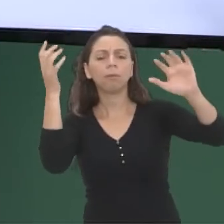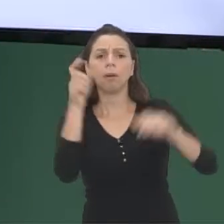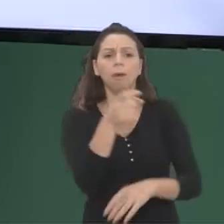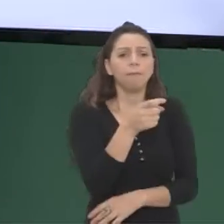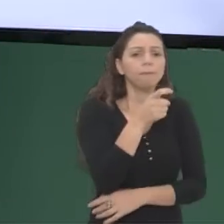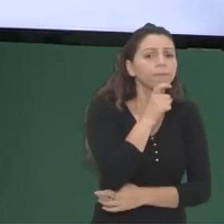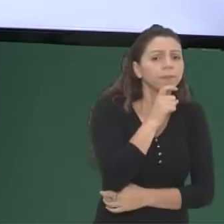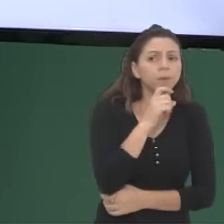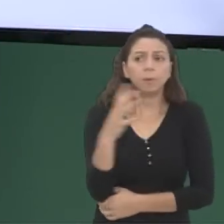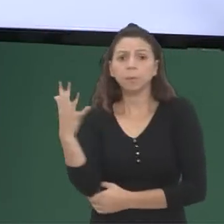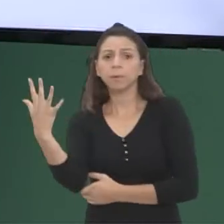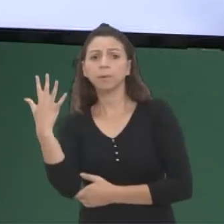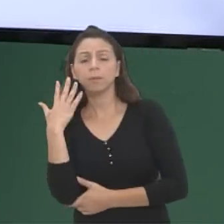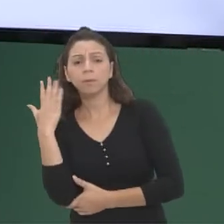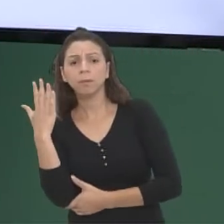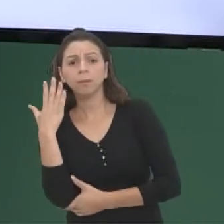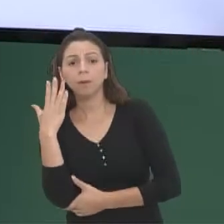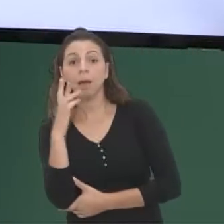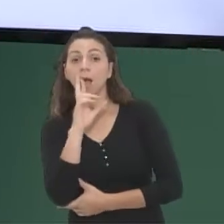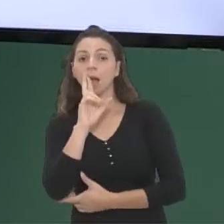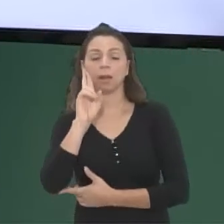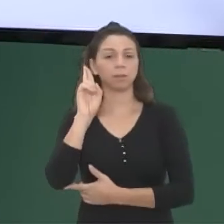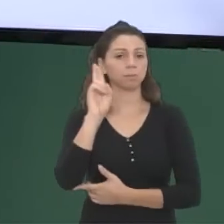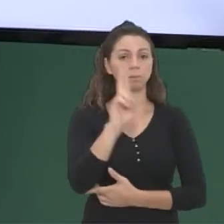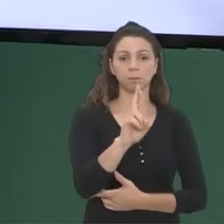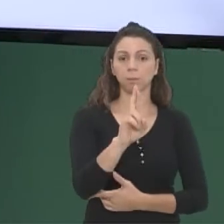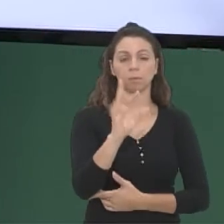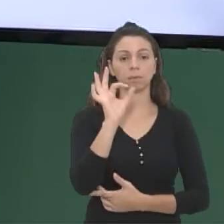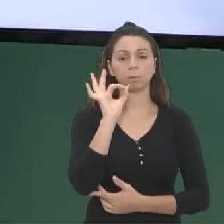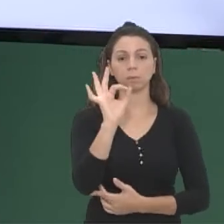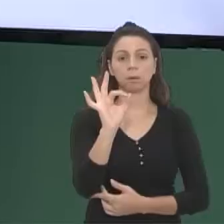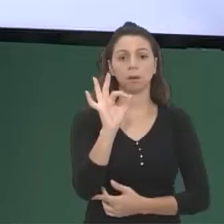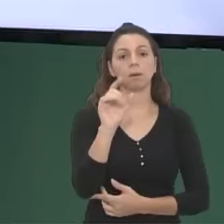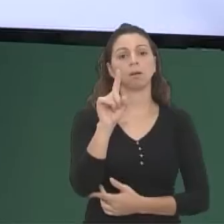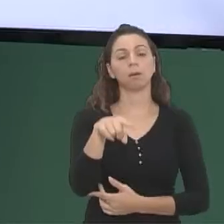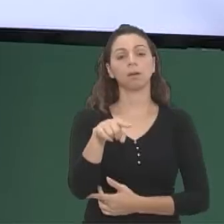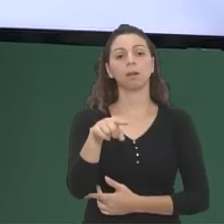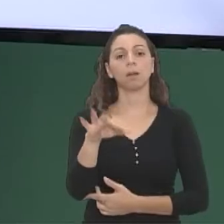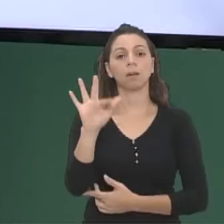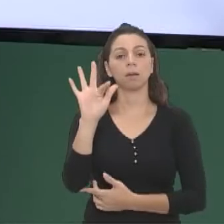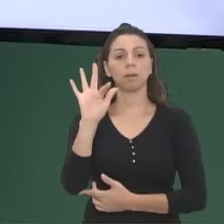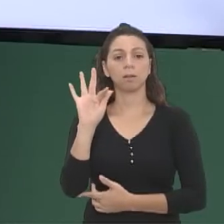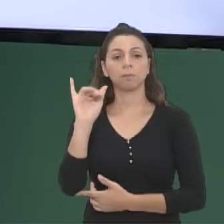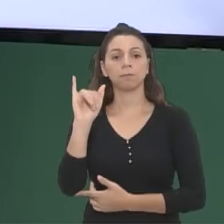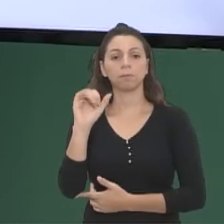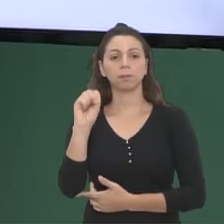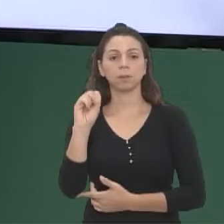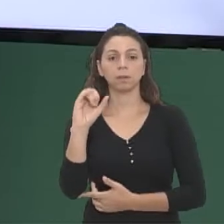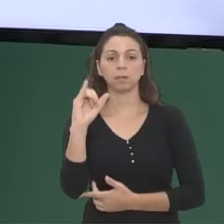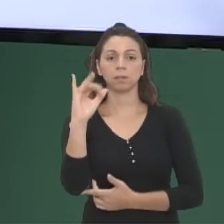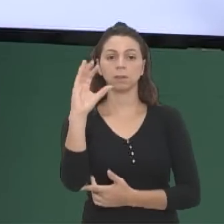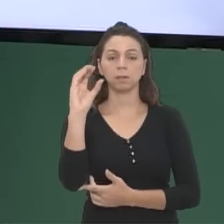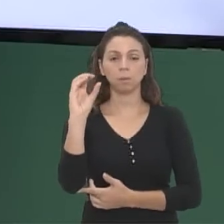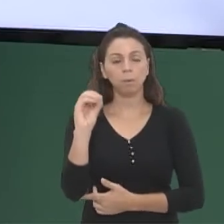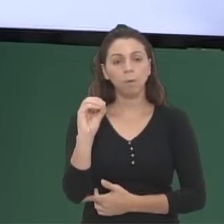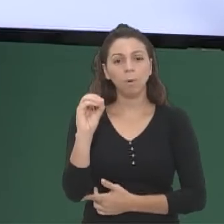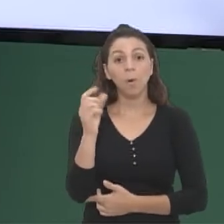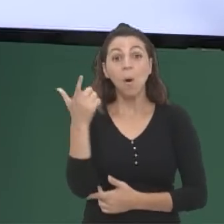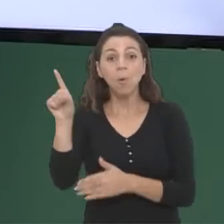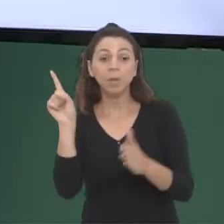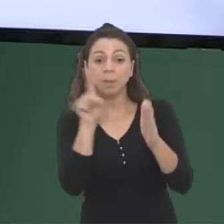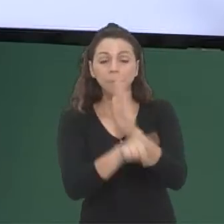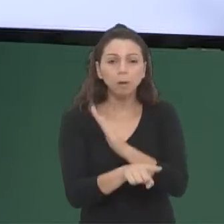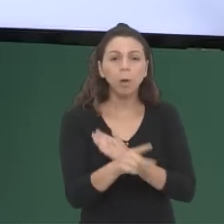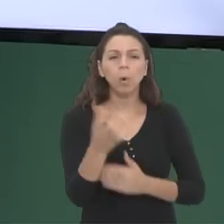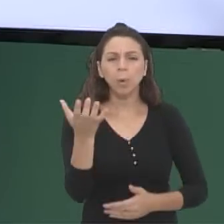frio, quente. A resposta correta é intemperismo físico. Vamos para mais um quiz? Quero ver se você